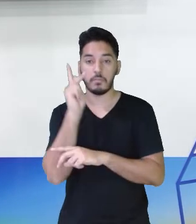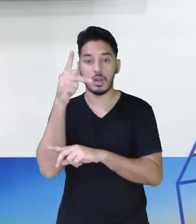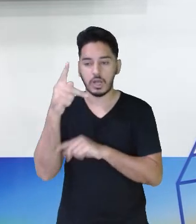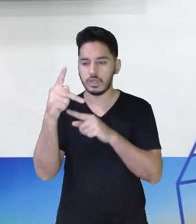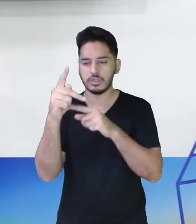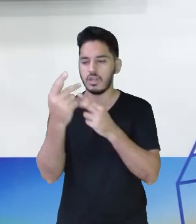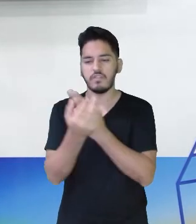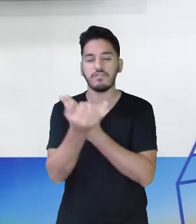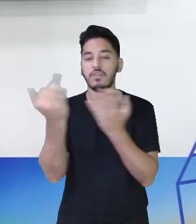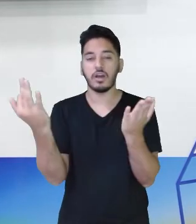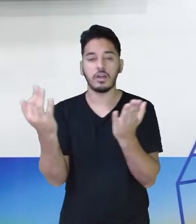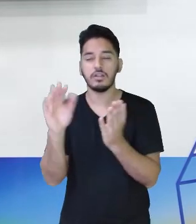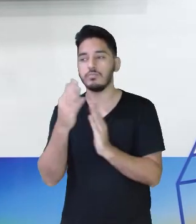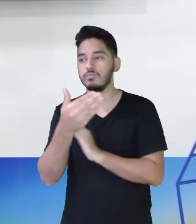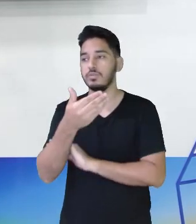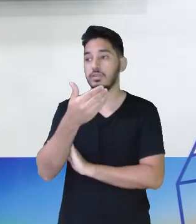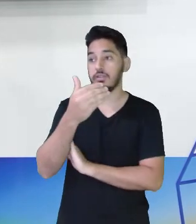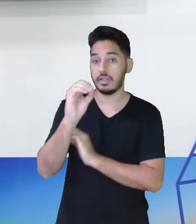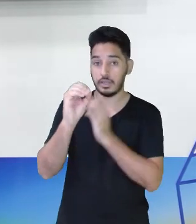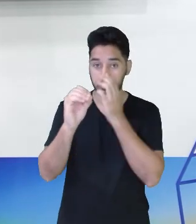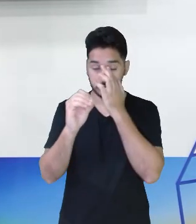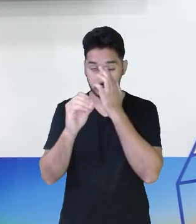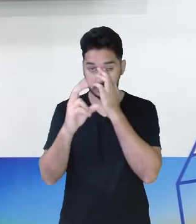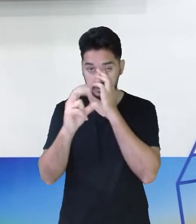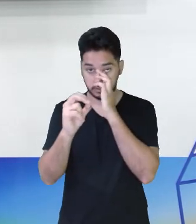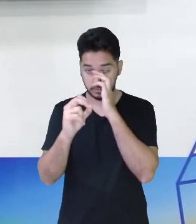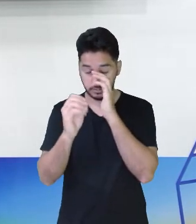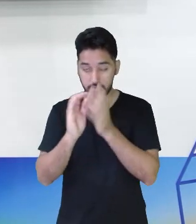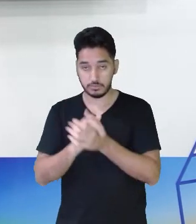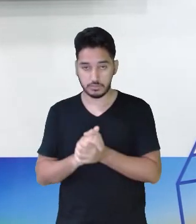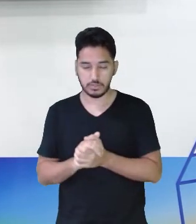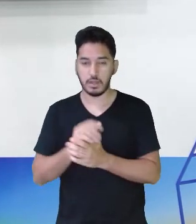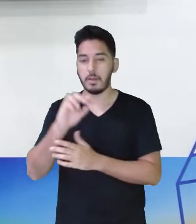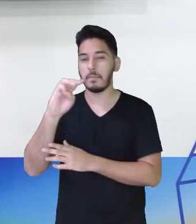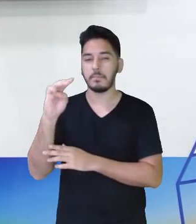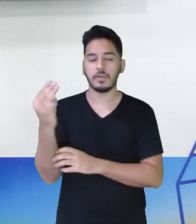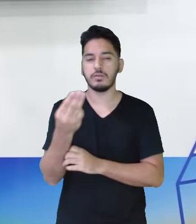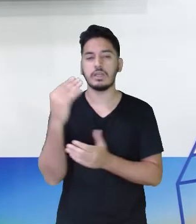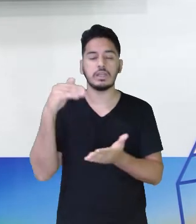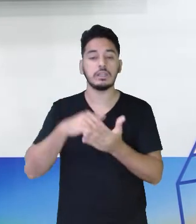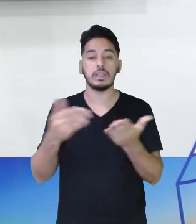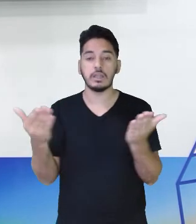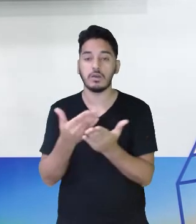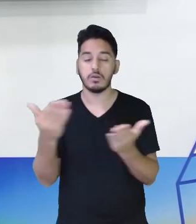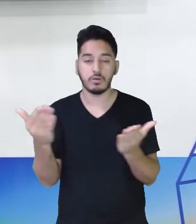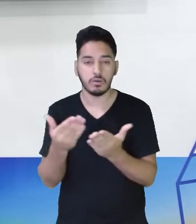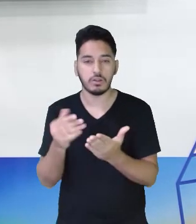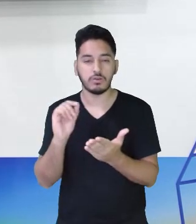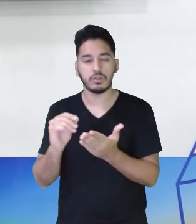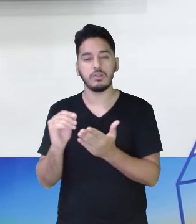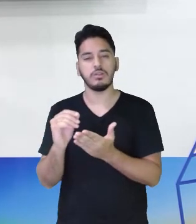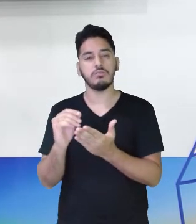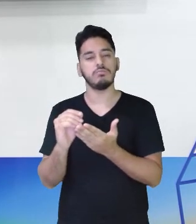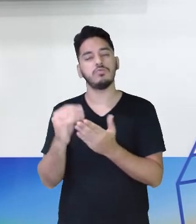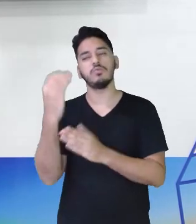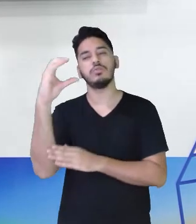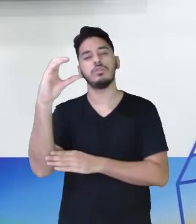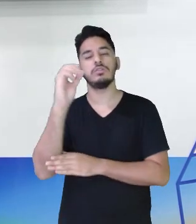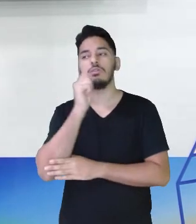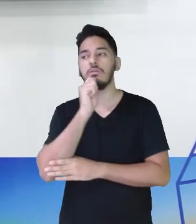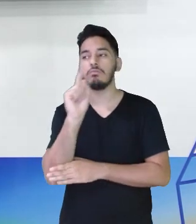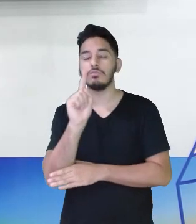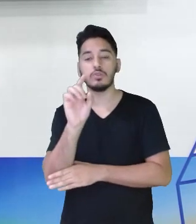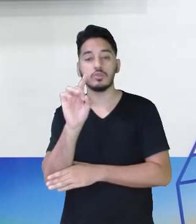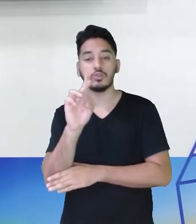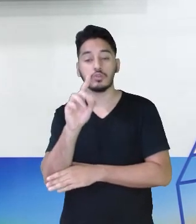estimativas variam entre 10 e 50 milhões, mas até agora os cientistas classificaram e deram nome a